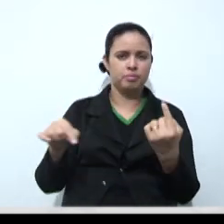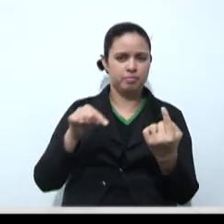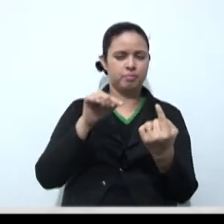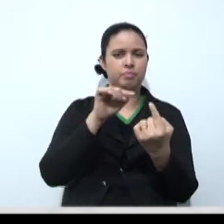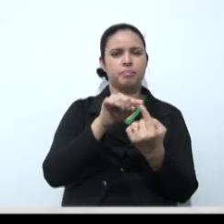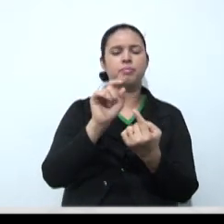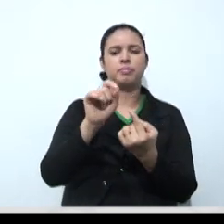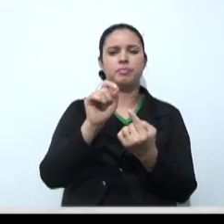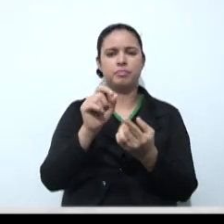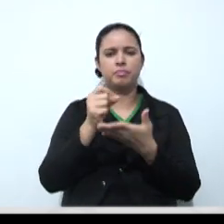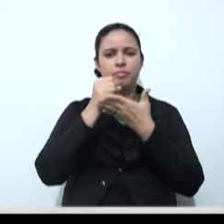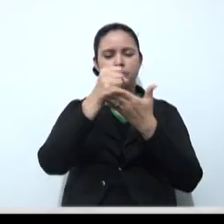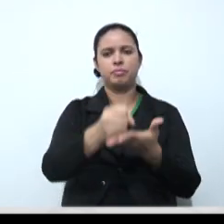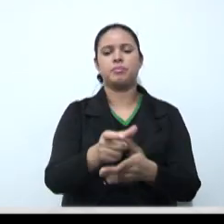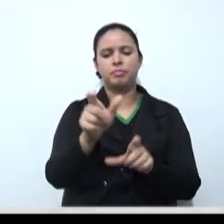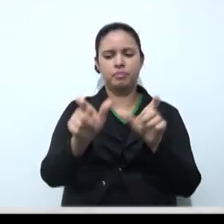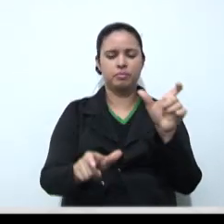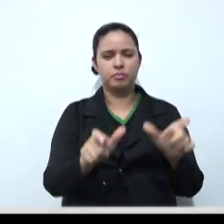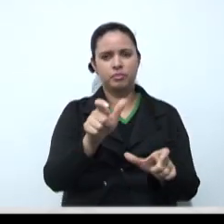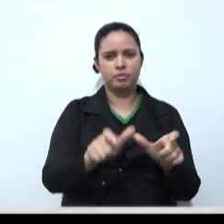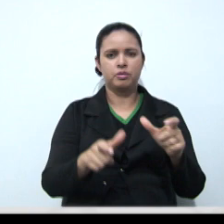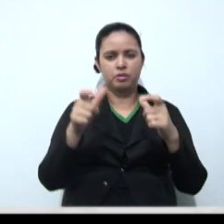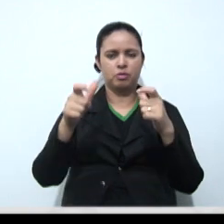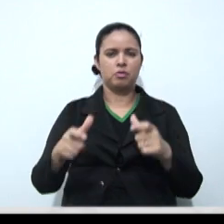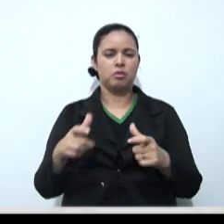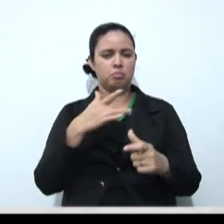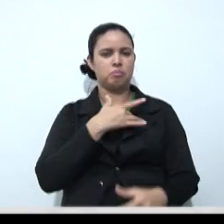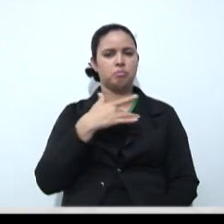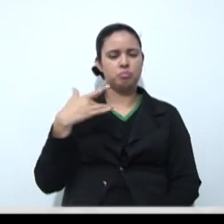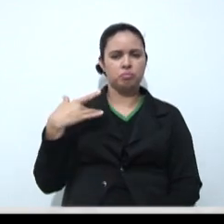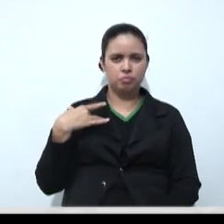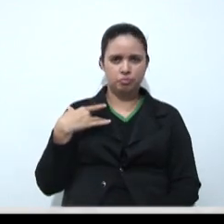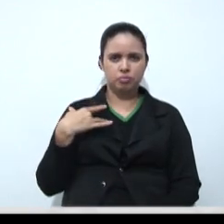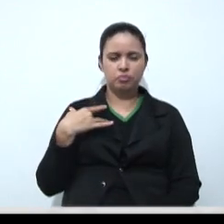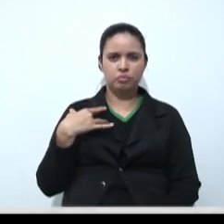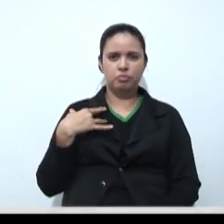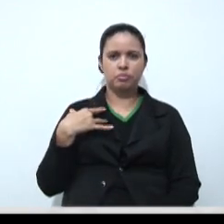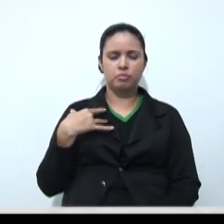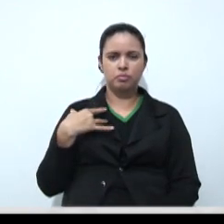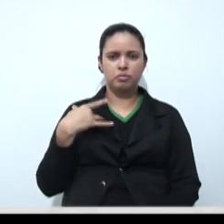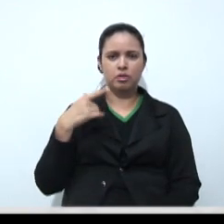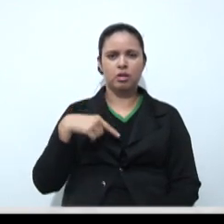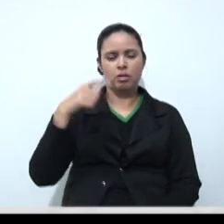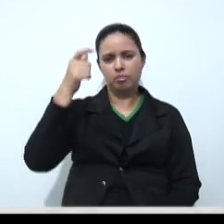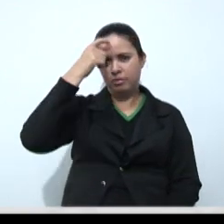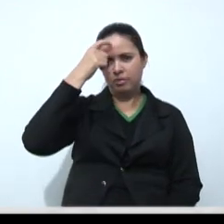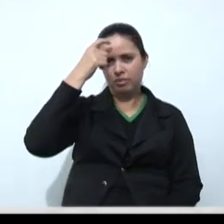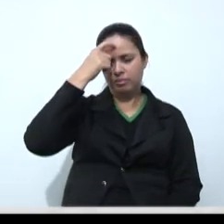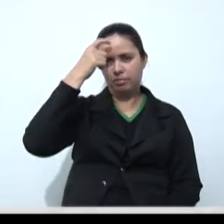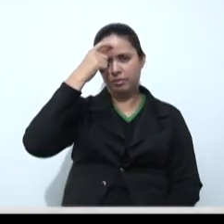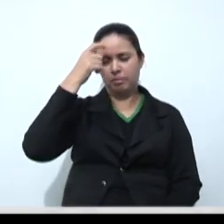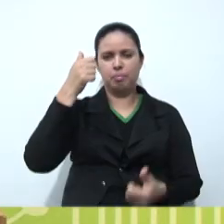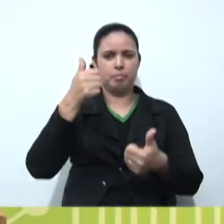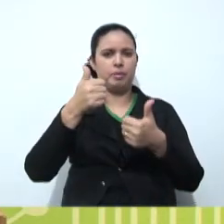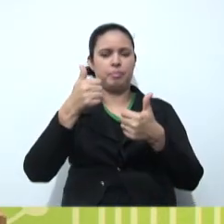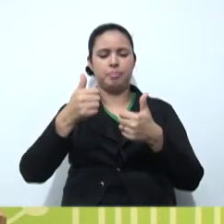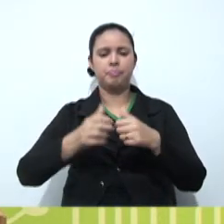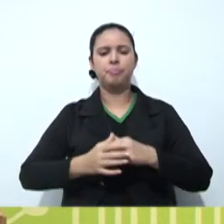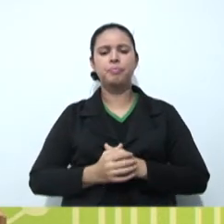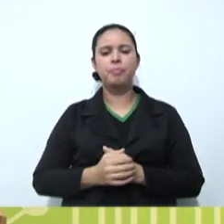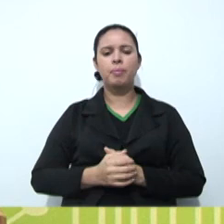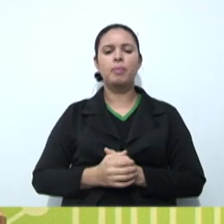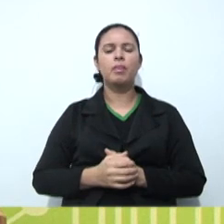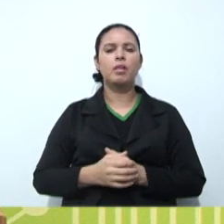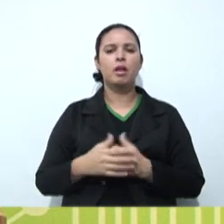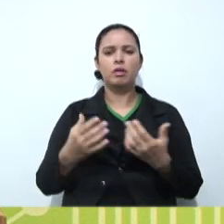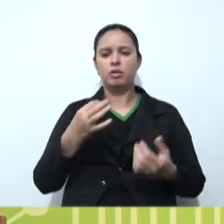aos empregados das empresas um local mais saudável, tanto física quanto mentalmente. Vem aqui porque eu quero